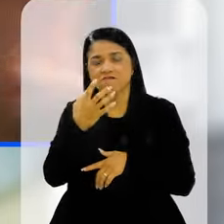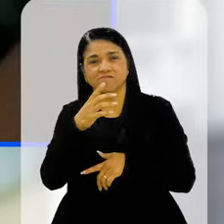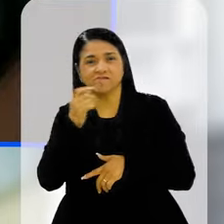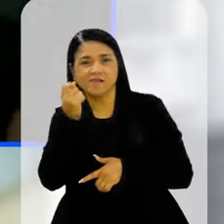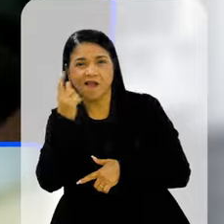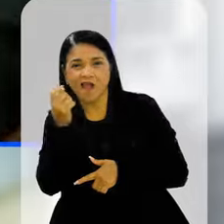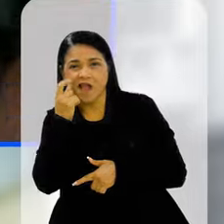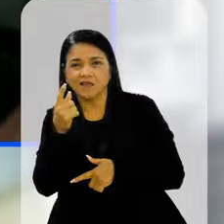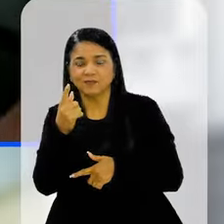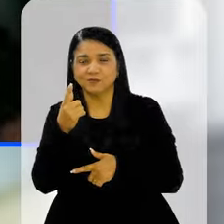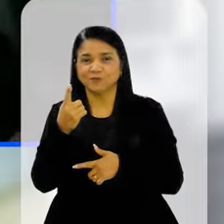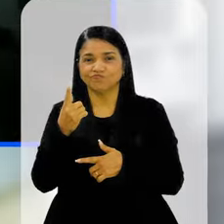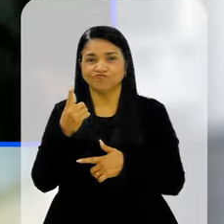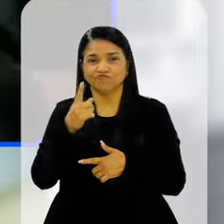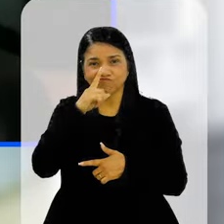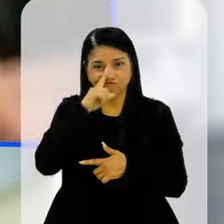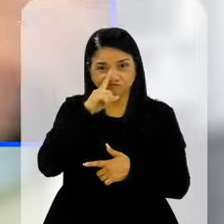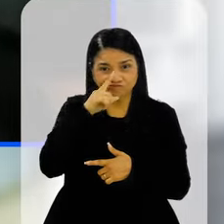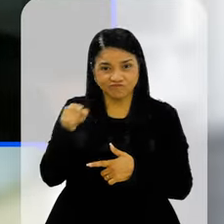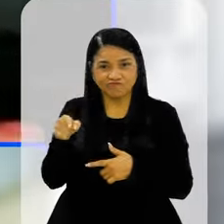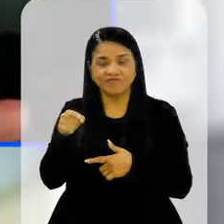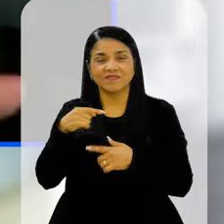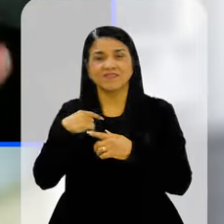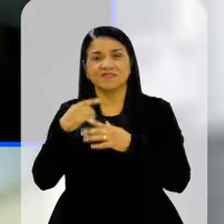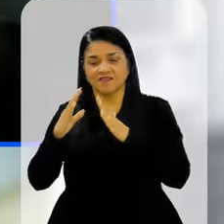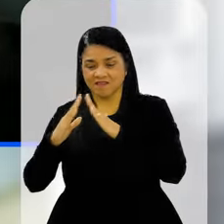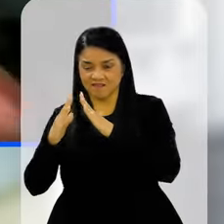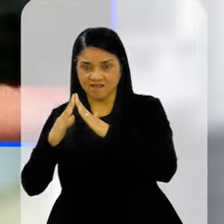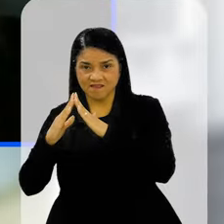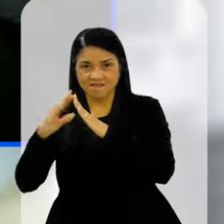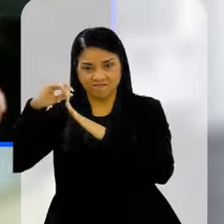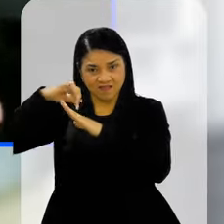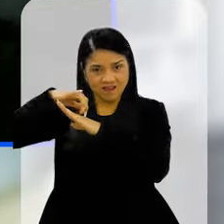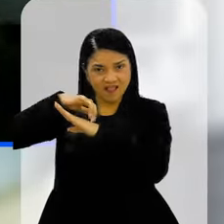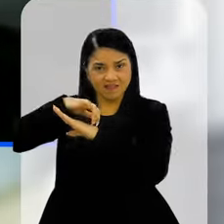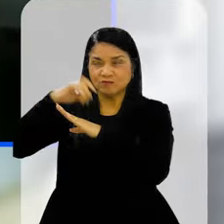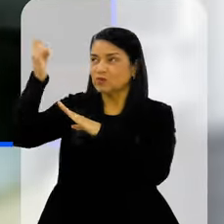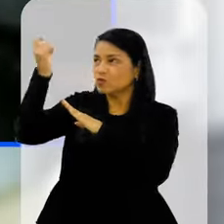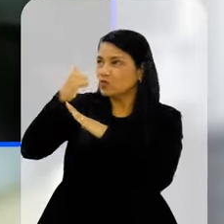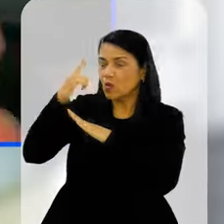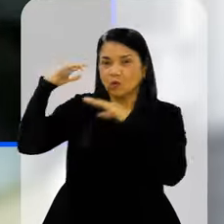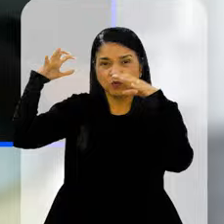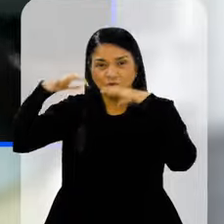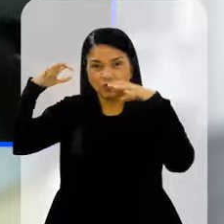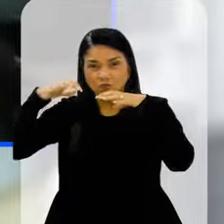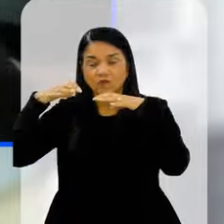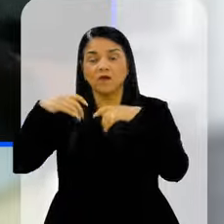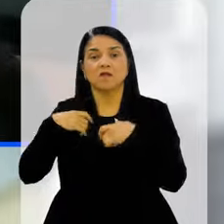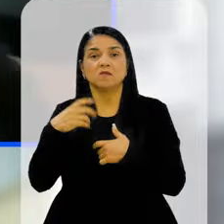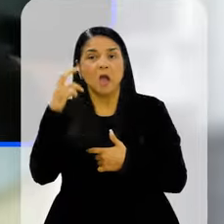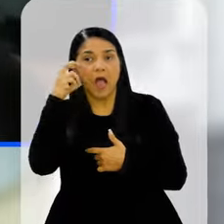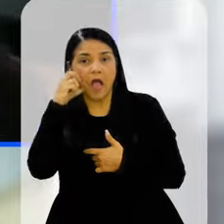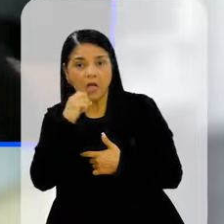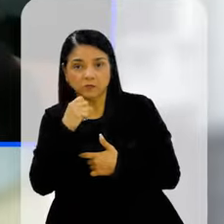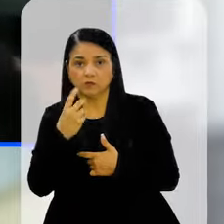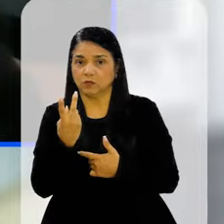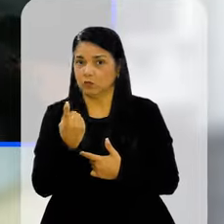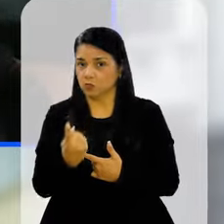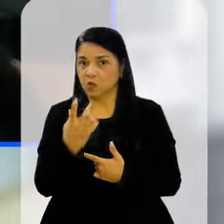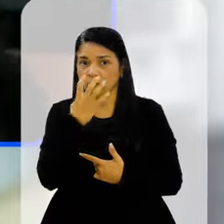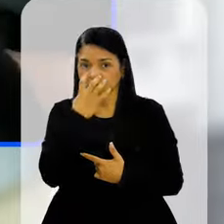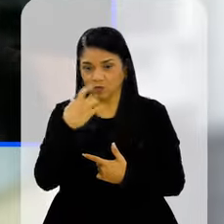estavam levando comida, mas o animal estava ali na chuva, no sol, no tempo. E o cachorro, eu trouxe um cachorro, a gente acabou resgatando